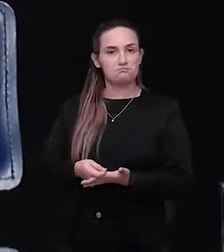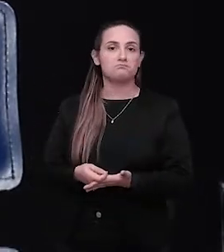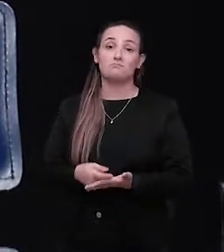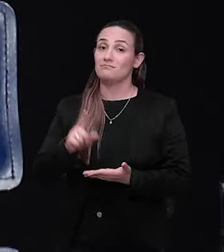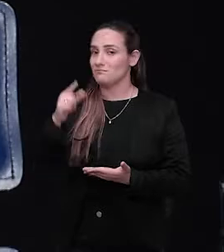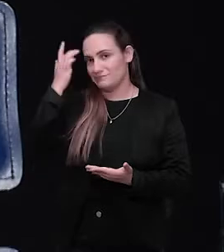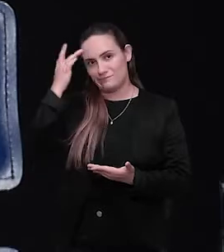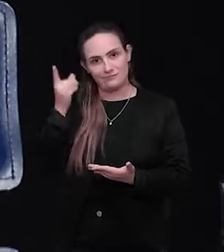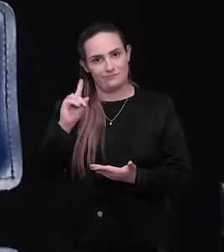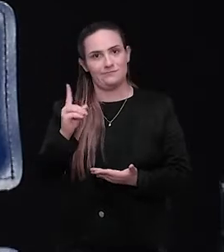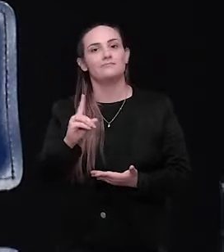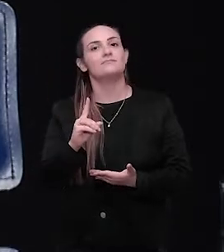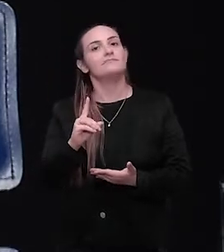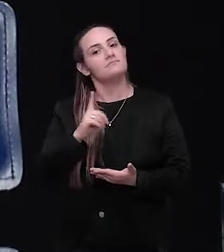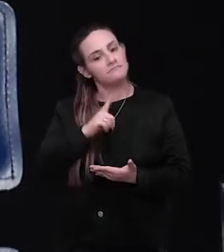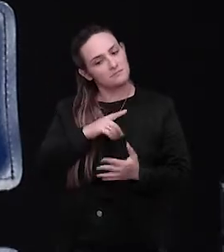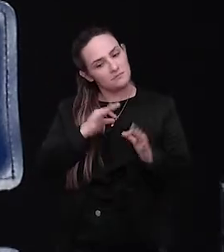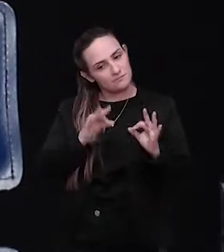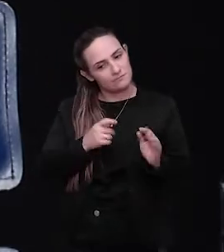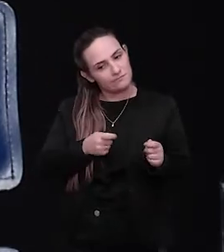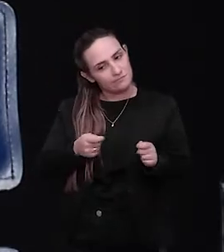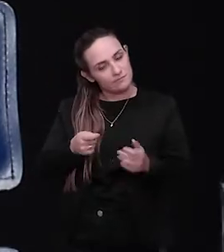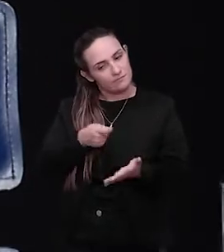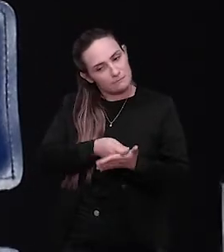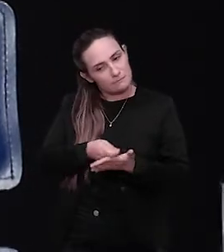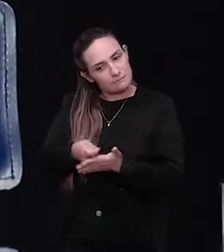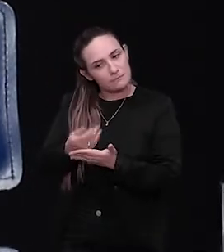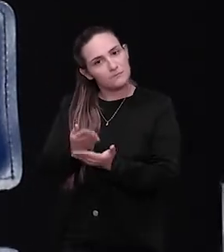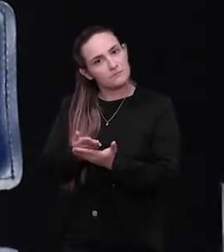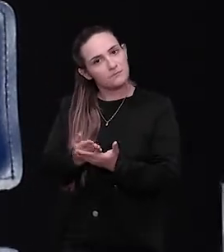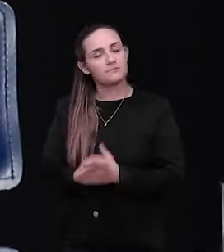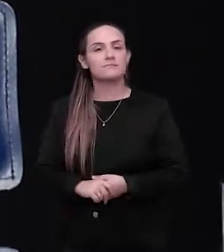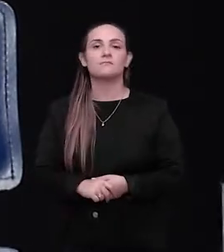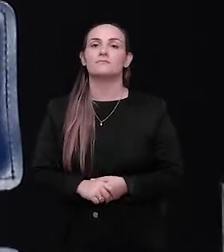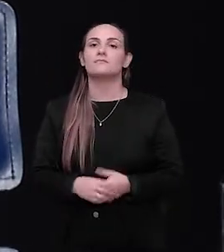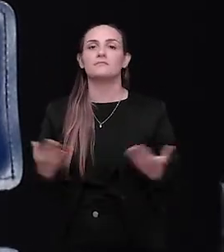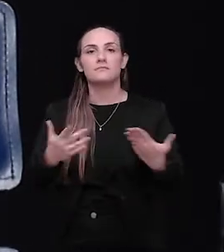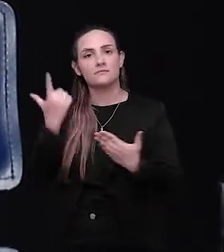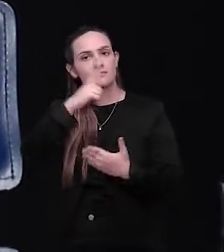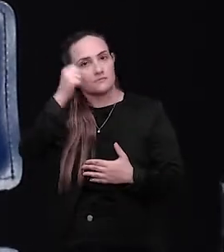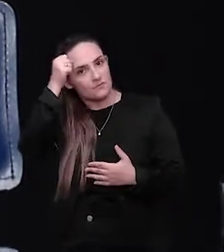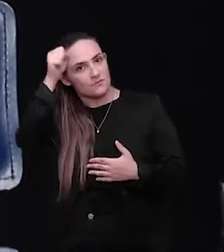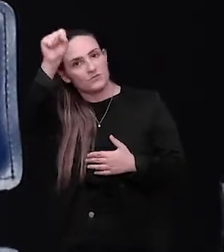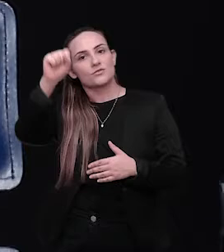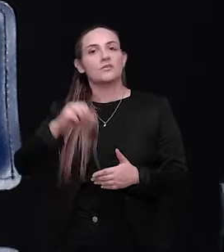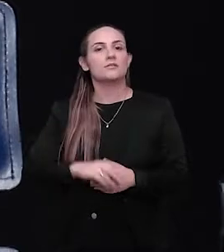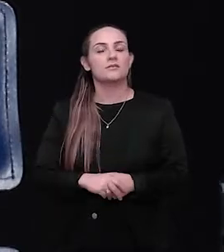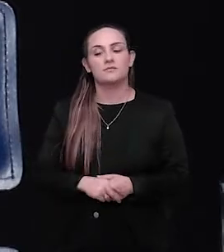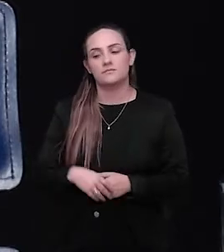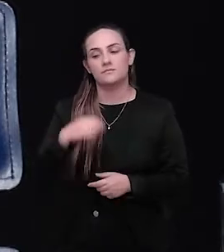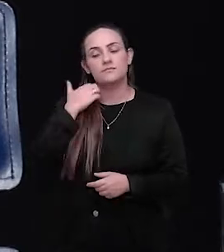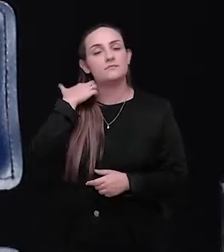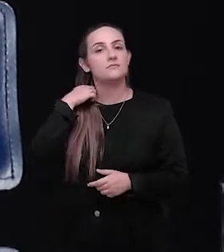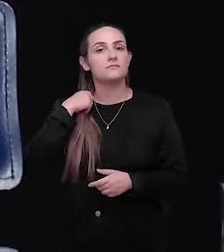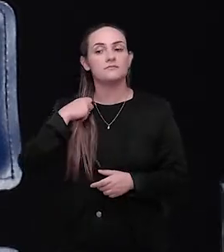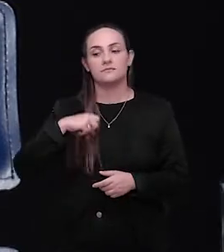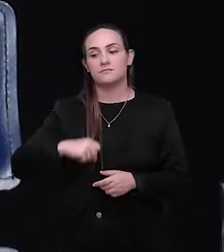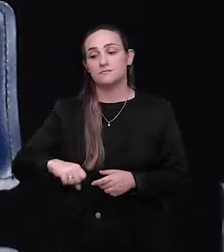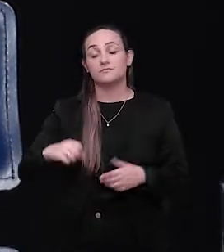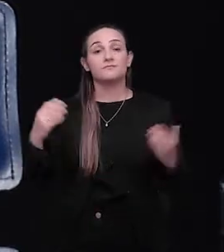não é fácil o jovem conseguir ter disciplina para estudar. Ele o fez e acabou tendo sucesso, né, na carreira que ele se